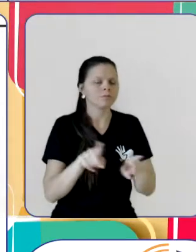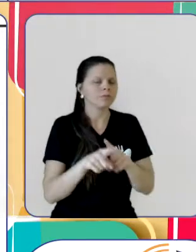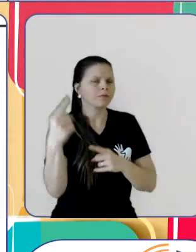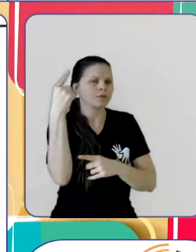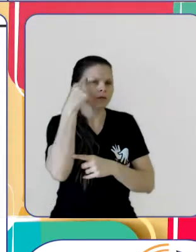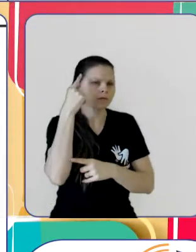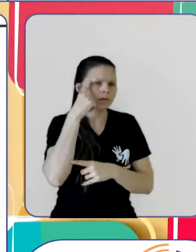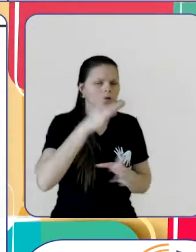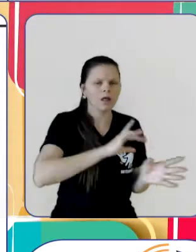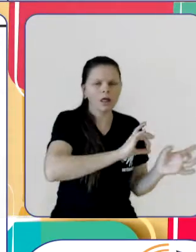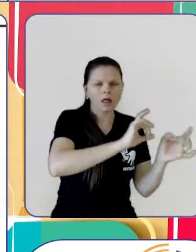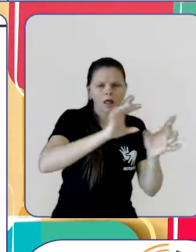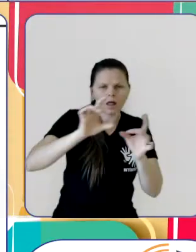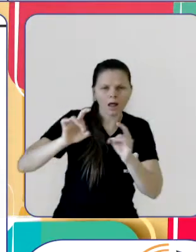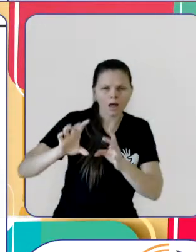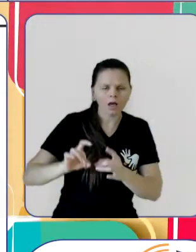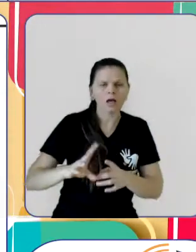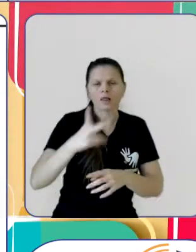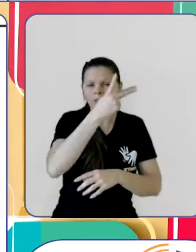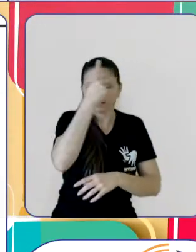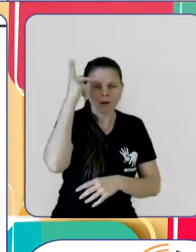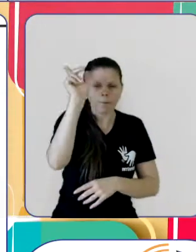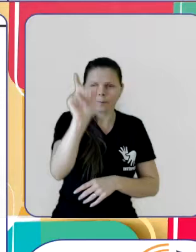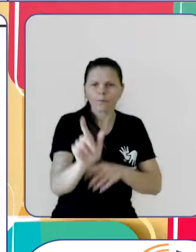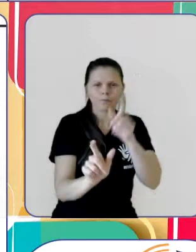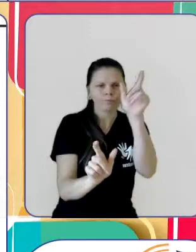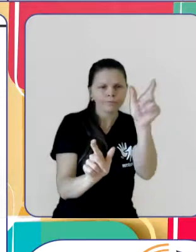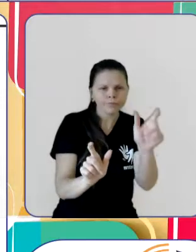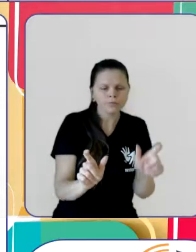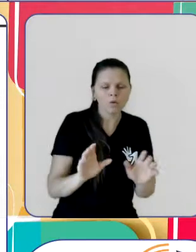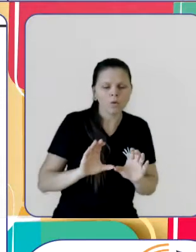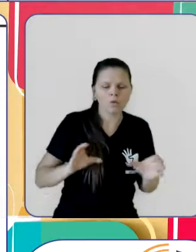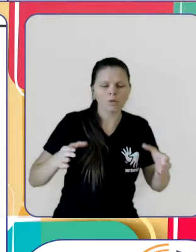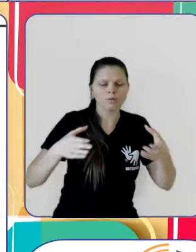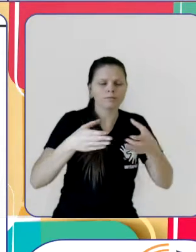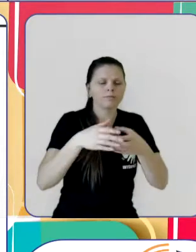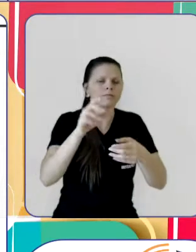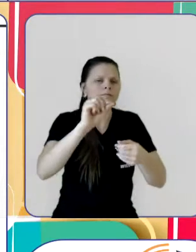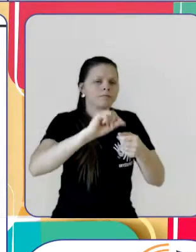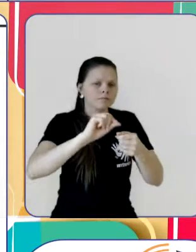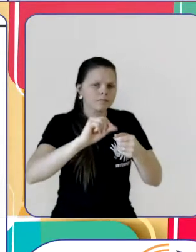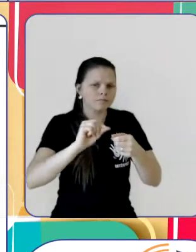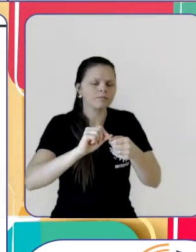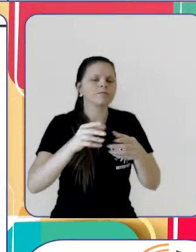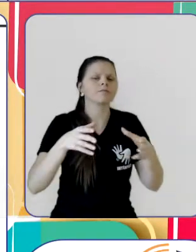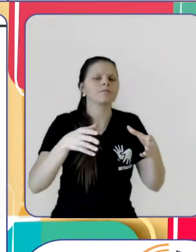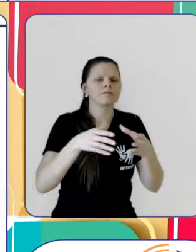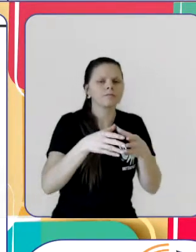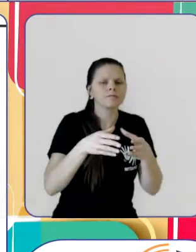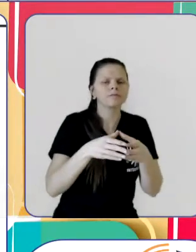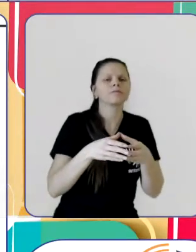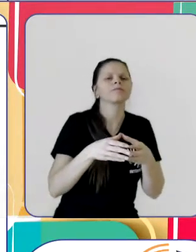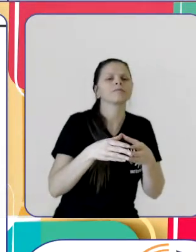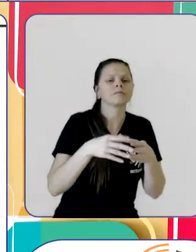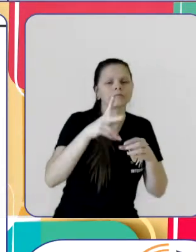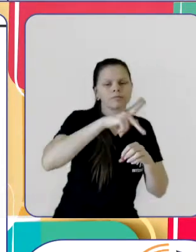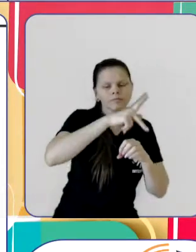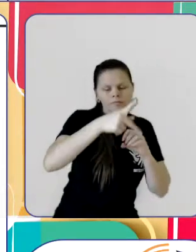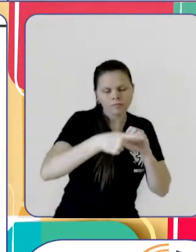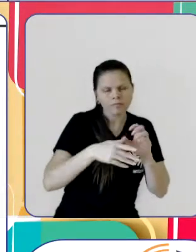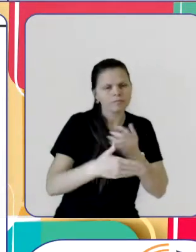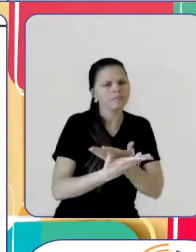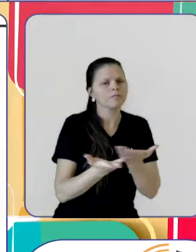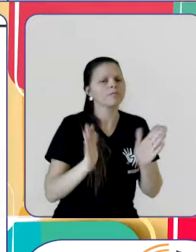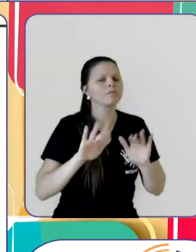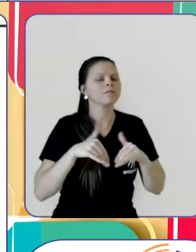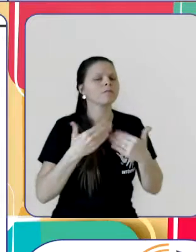considerar cada paciente inserido em seu meio familiar e comunidade, faz parte desta iniciativa, ou seja, deste programa. Então, qual